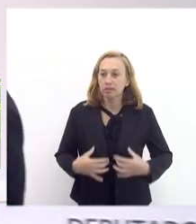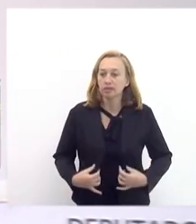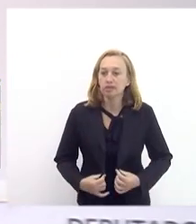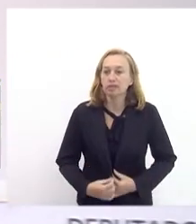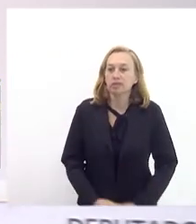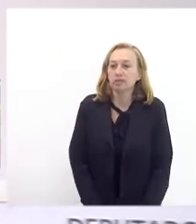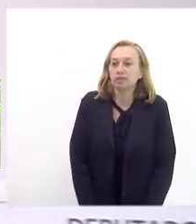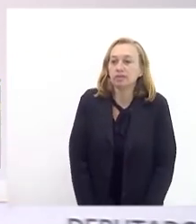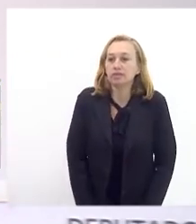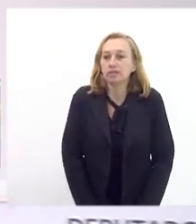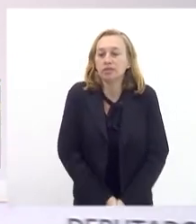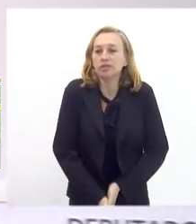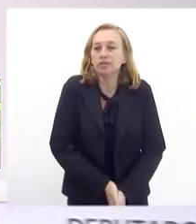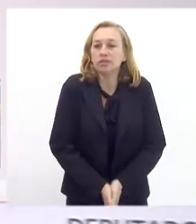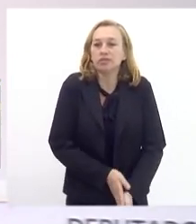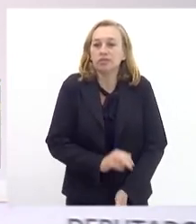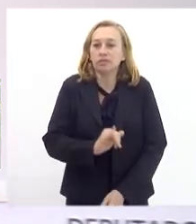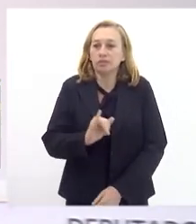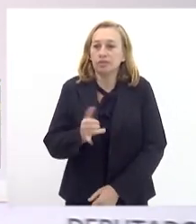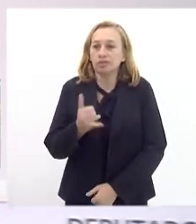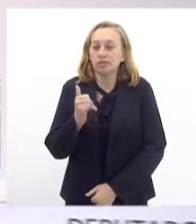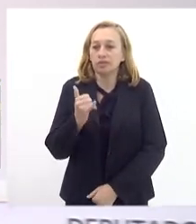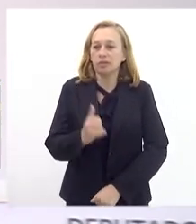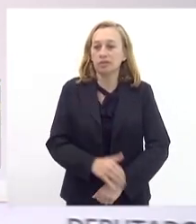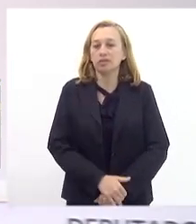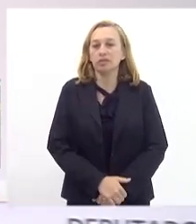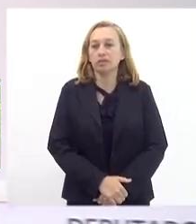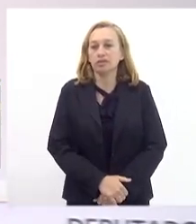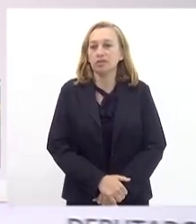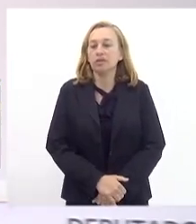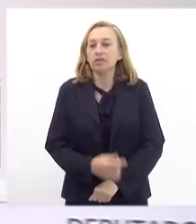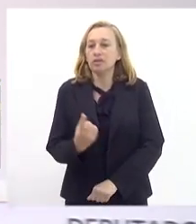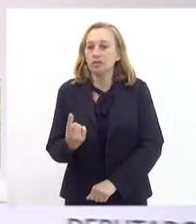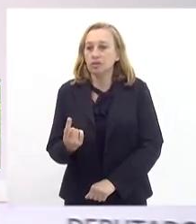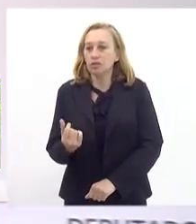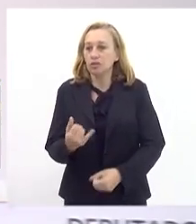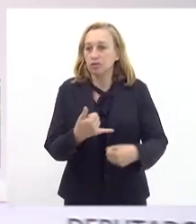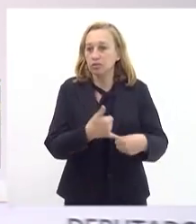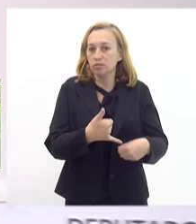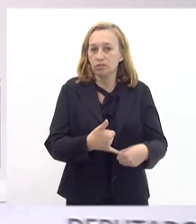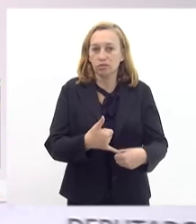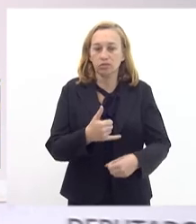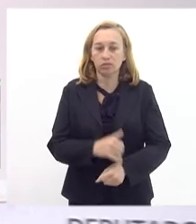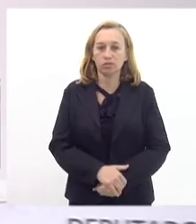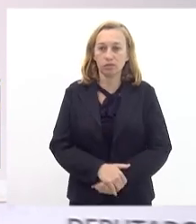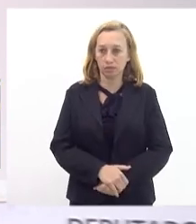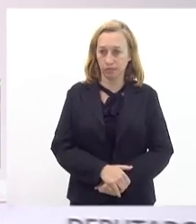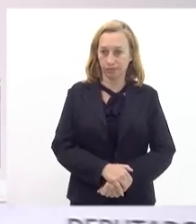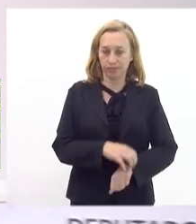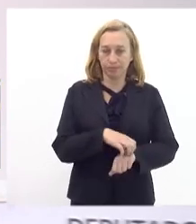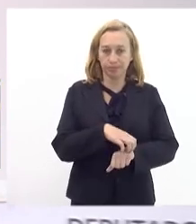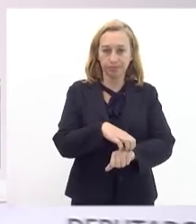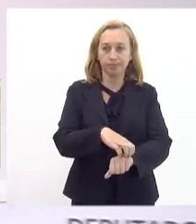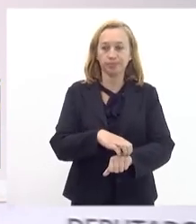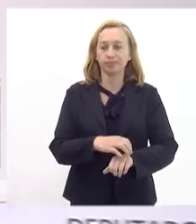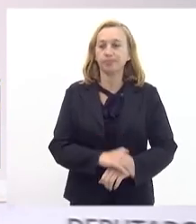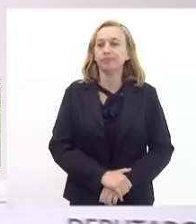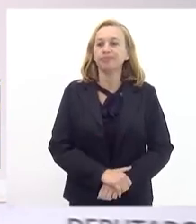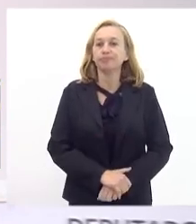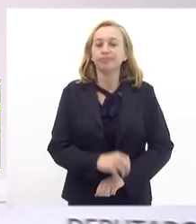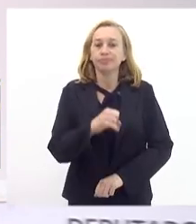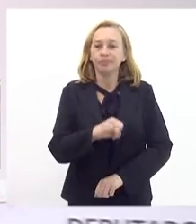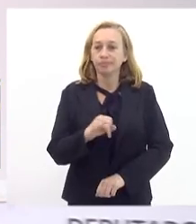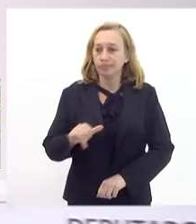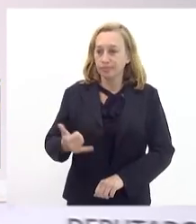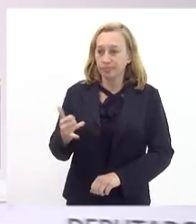para o aumento da inflação a social dos preços dos combustíveis que incide sobre o transporte sem